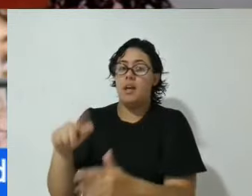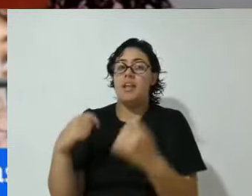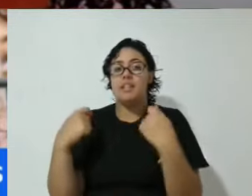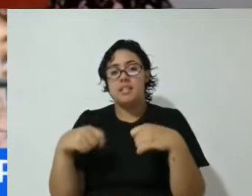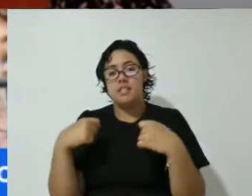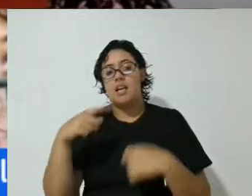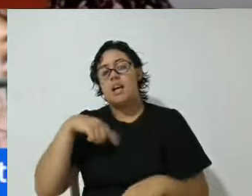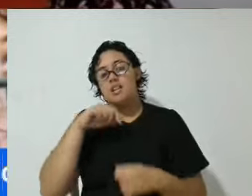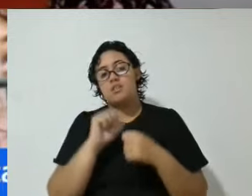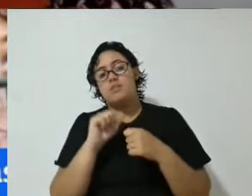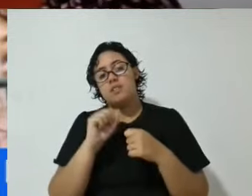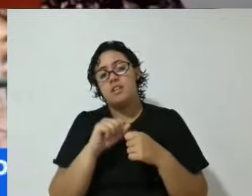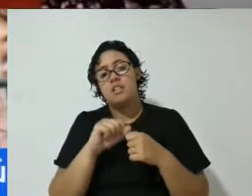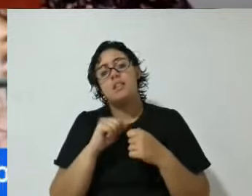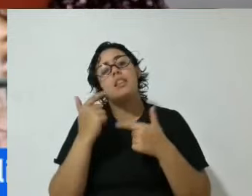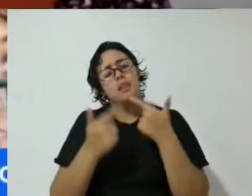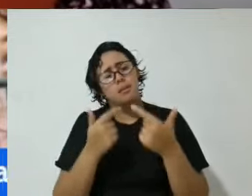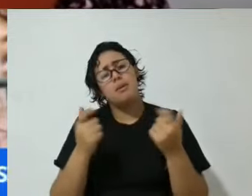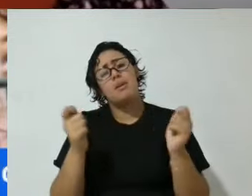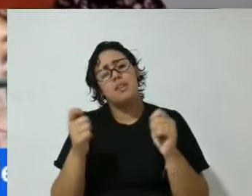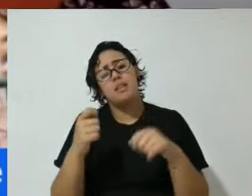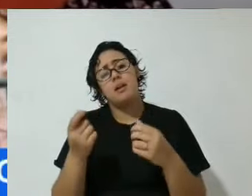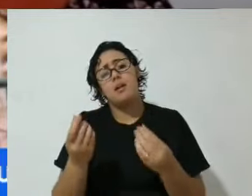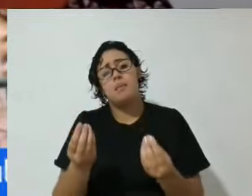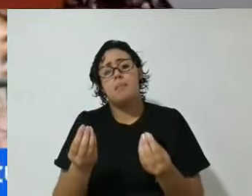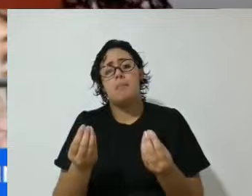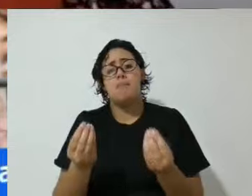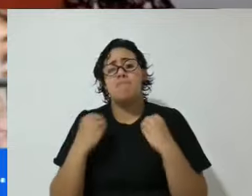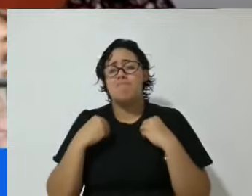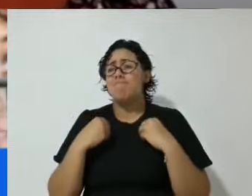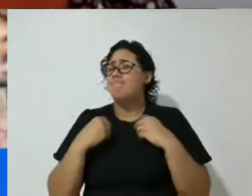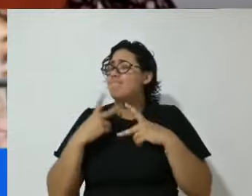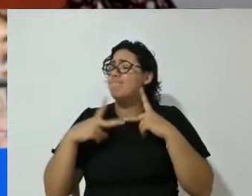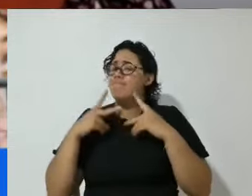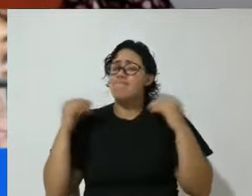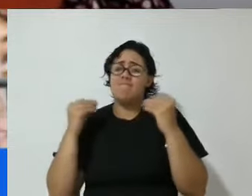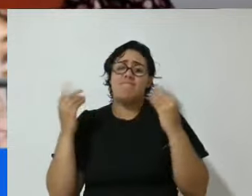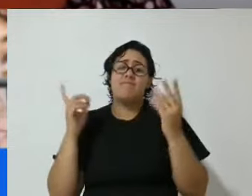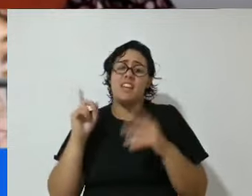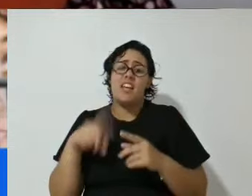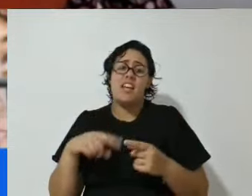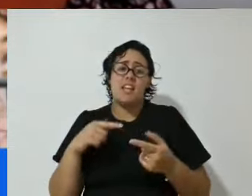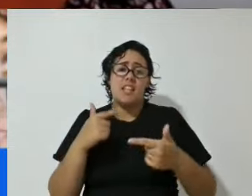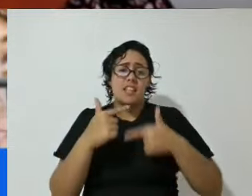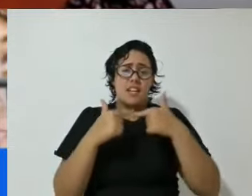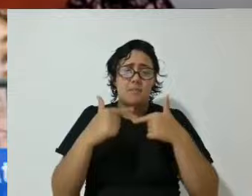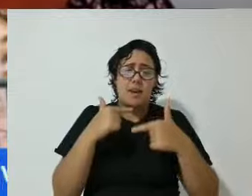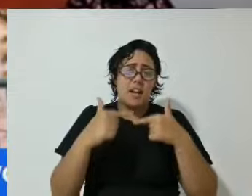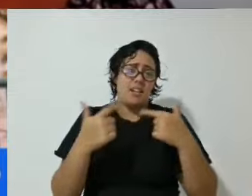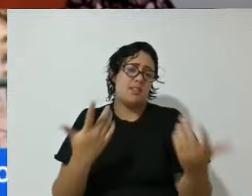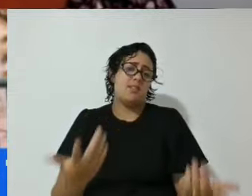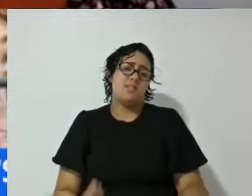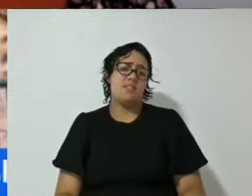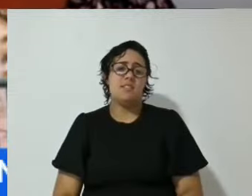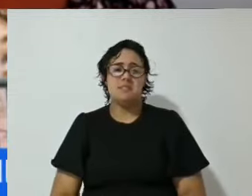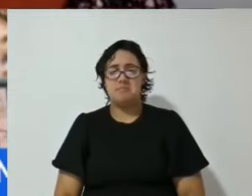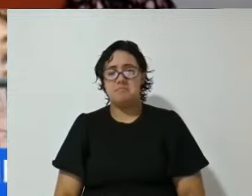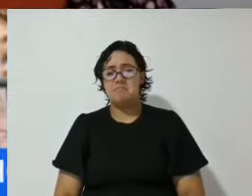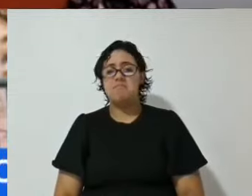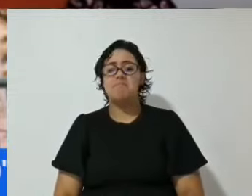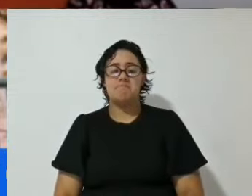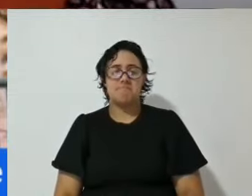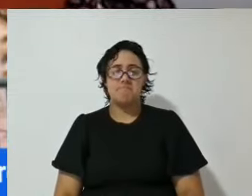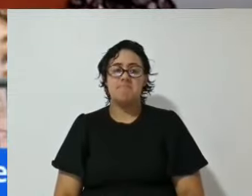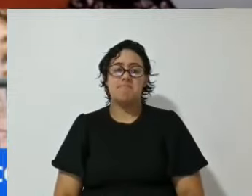isso. Dá trabalho? Dá, mas a recompensa é muito É grande. o tete a tete, né, Marcela? Eu acho que esse é